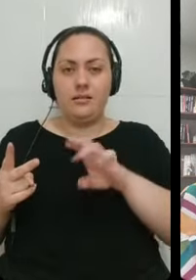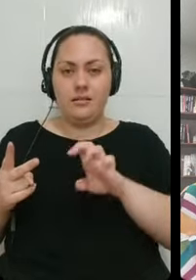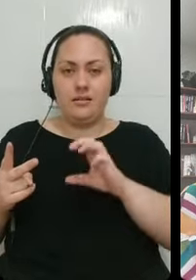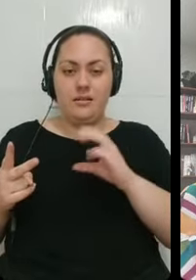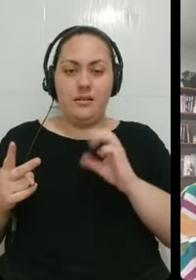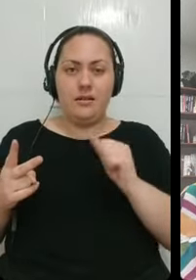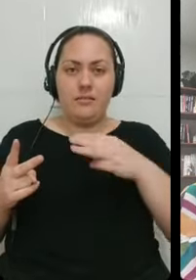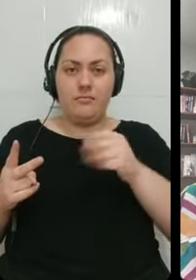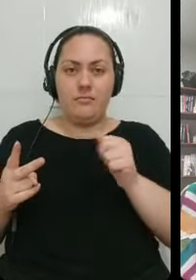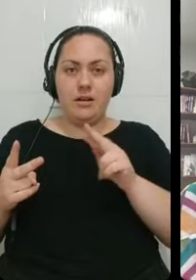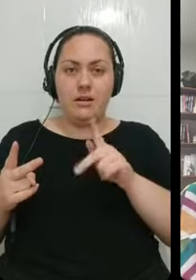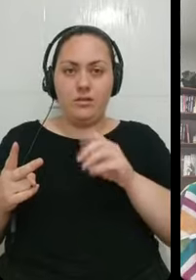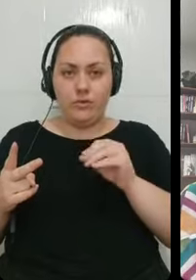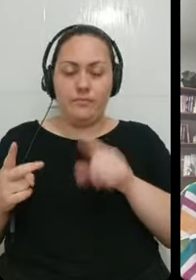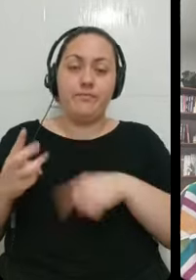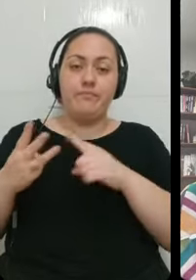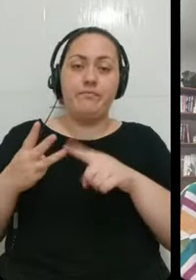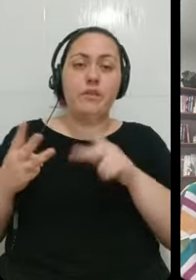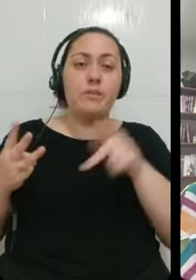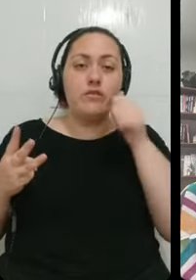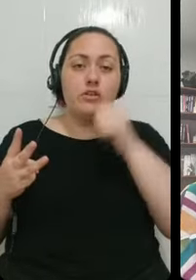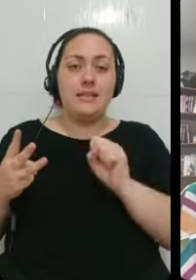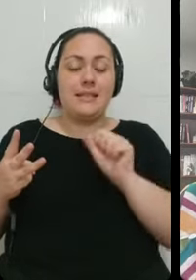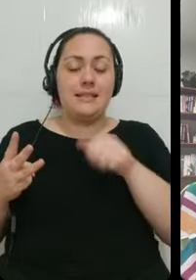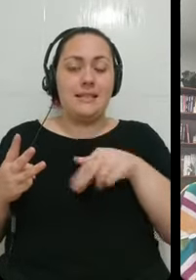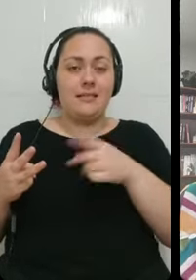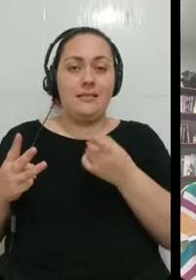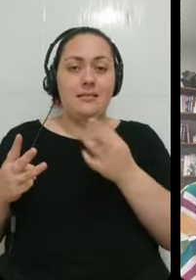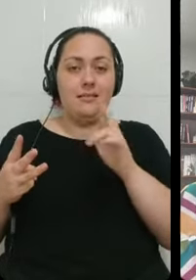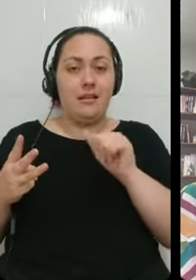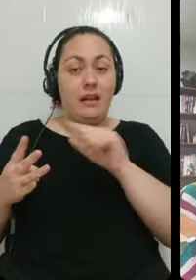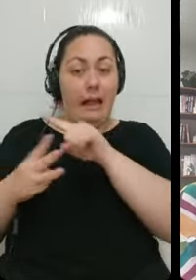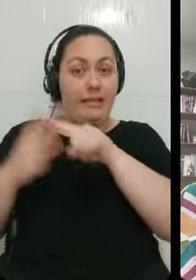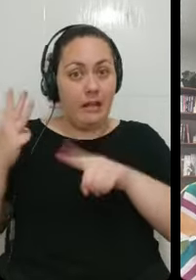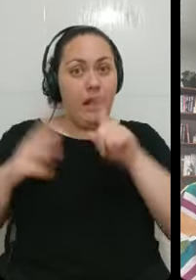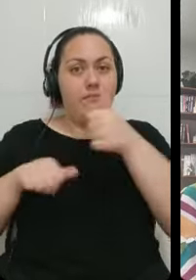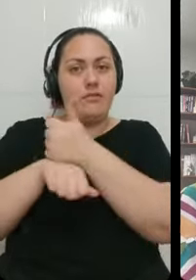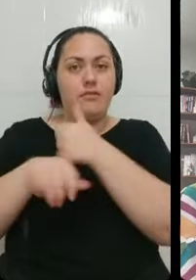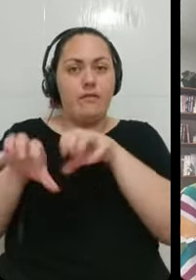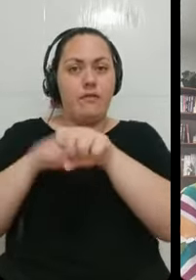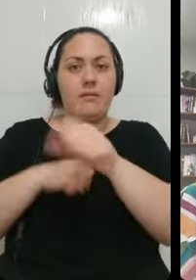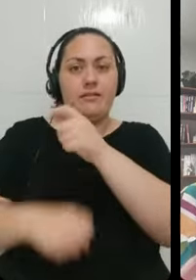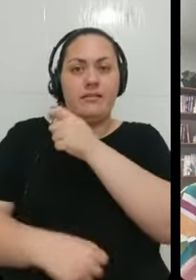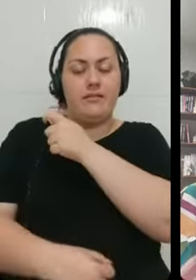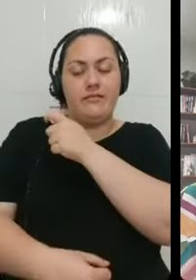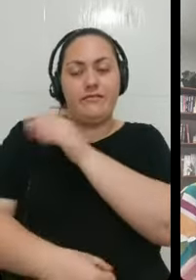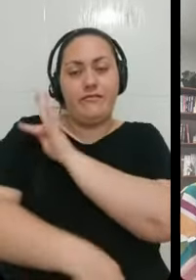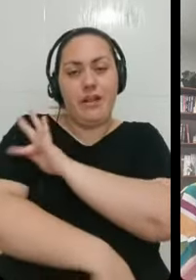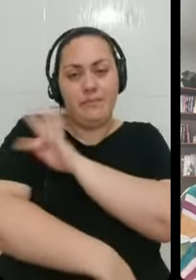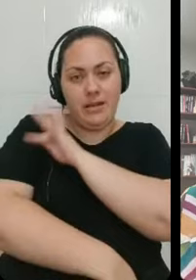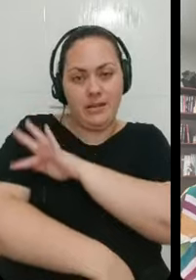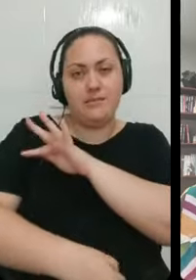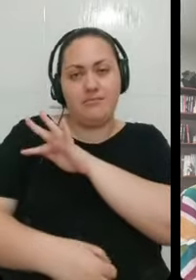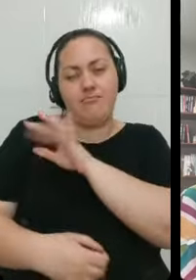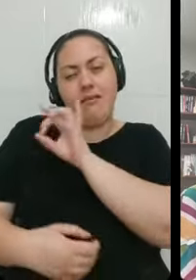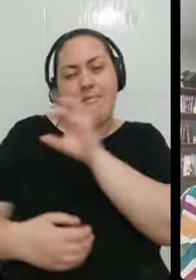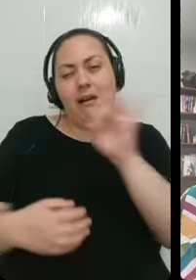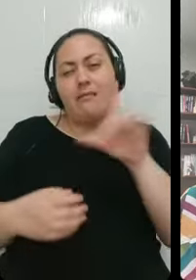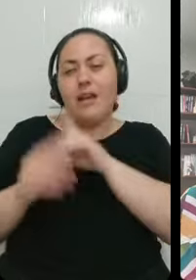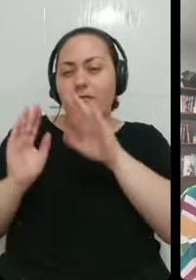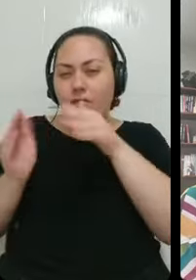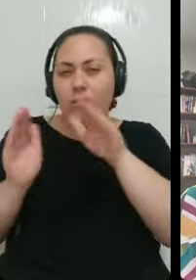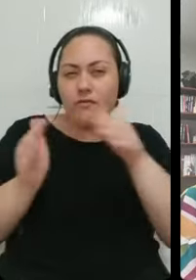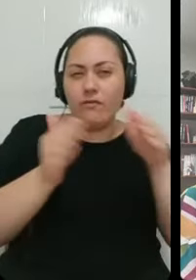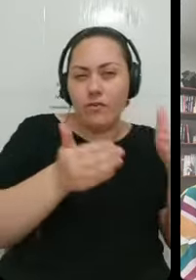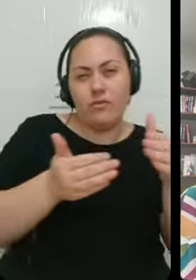professora Sandra, somos três farmacêuticas, né? E cada um na sua área mais específica, né? A gente